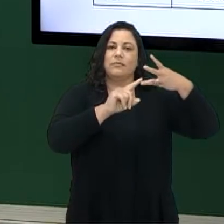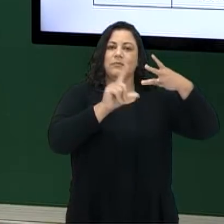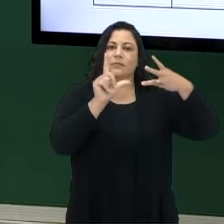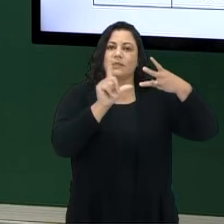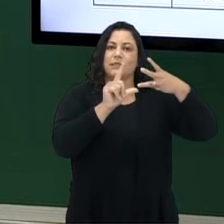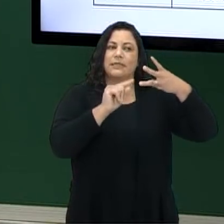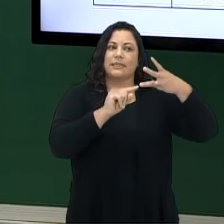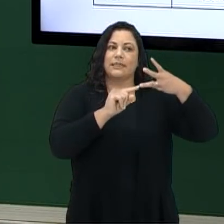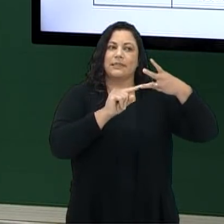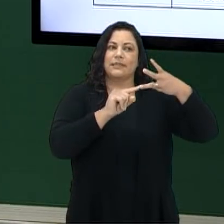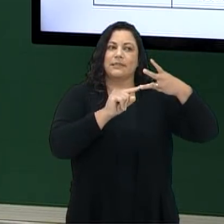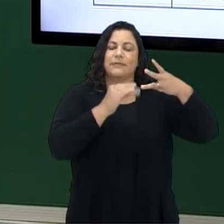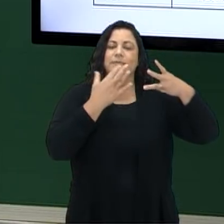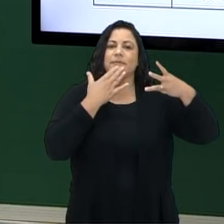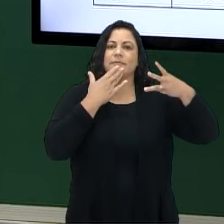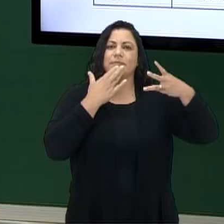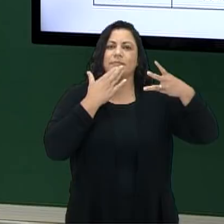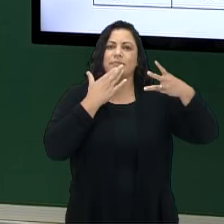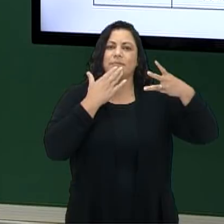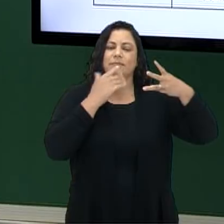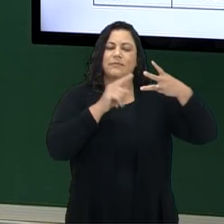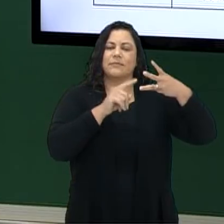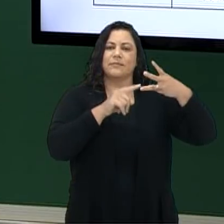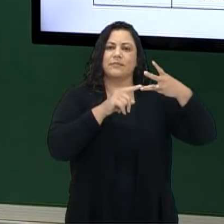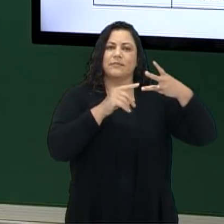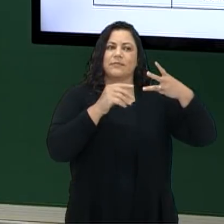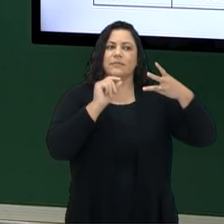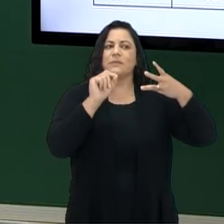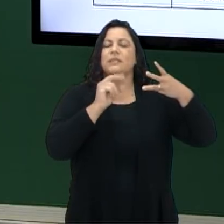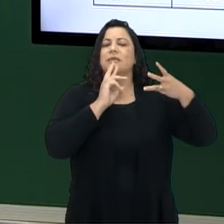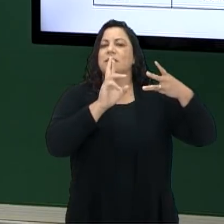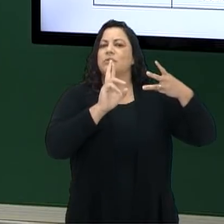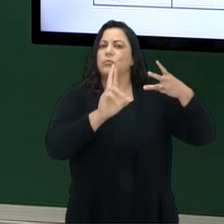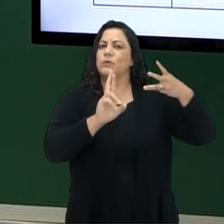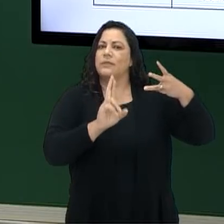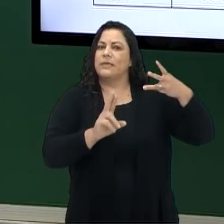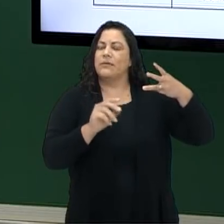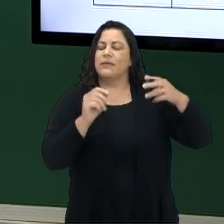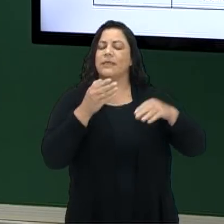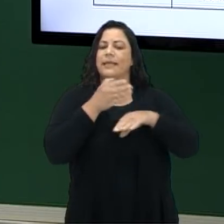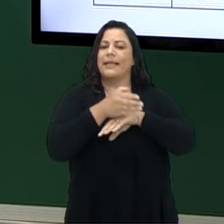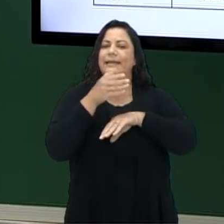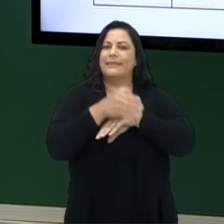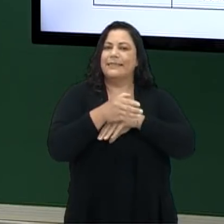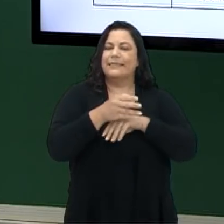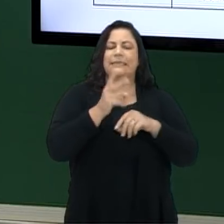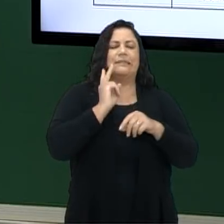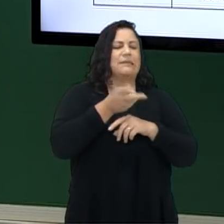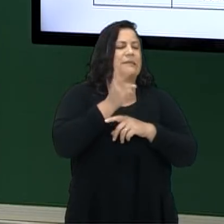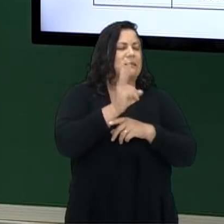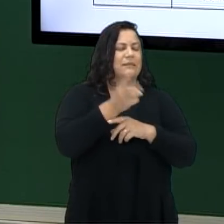coloca aqui a cor. Esse pessoal respondeu o quê? Sempre